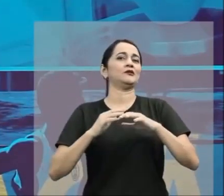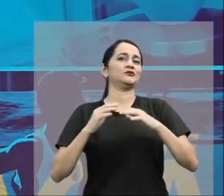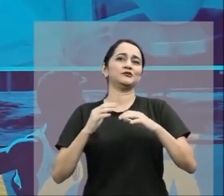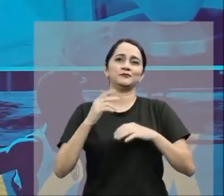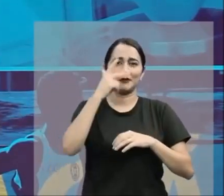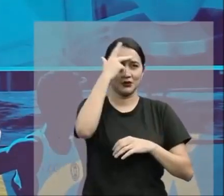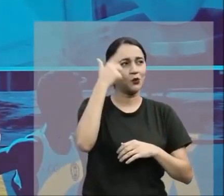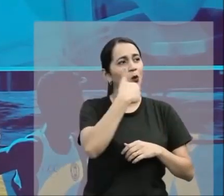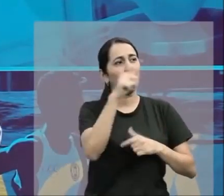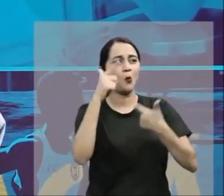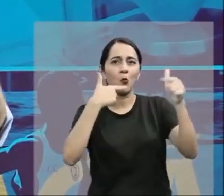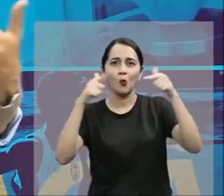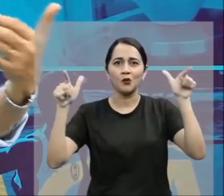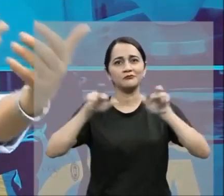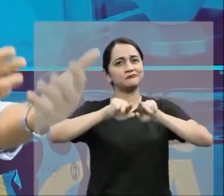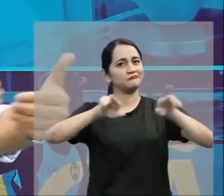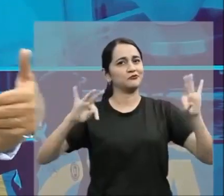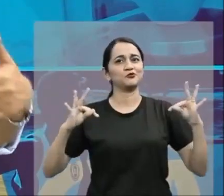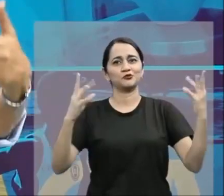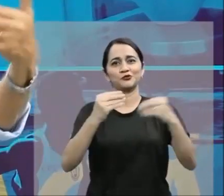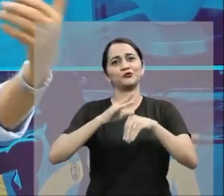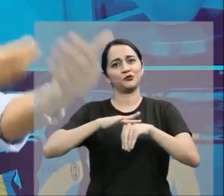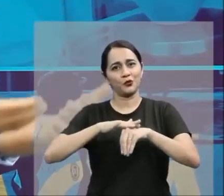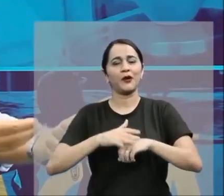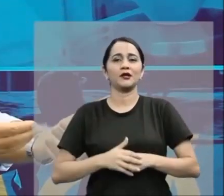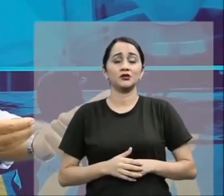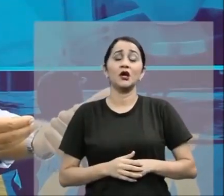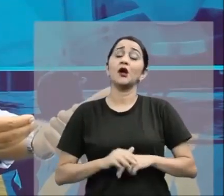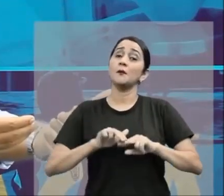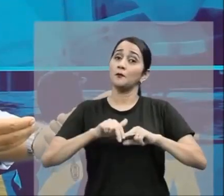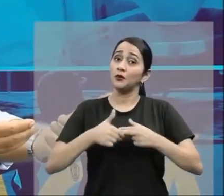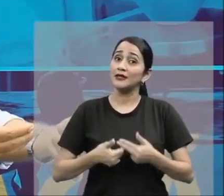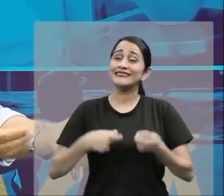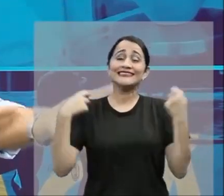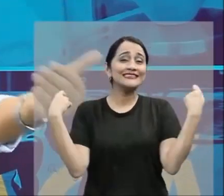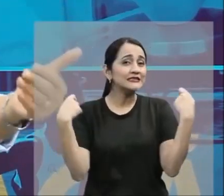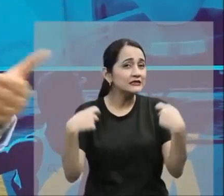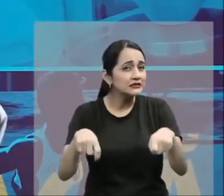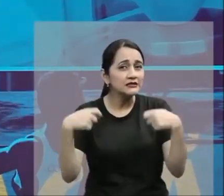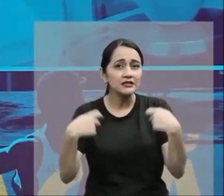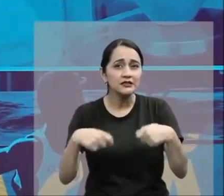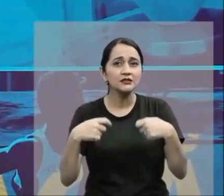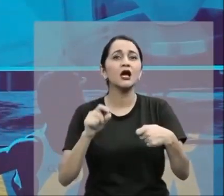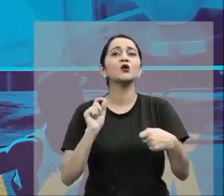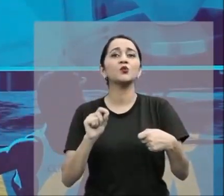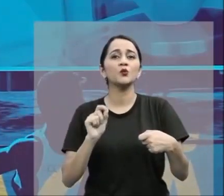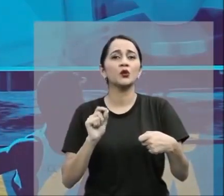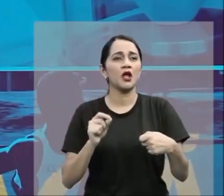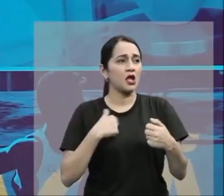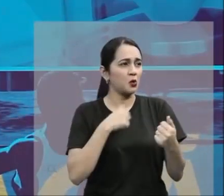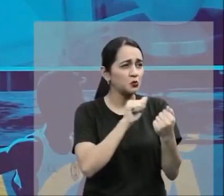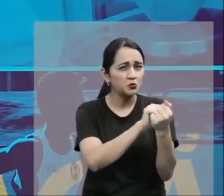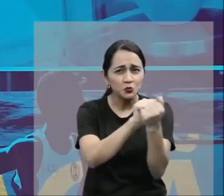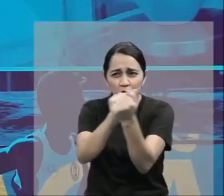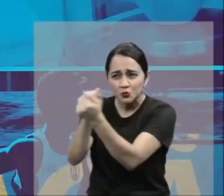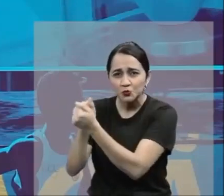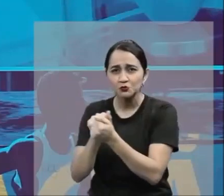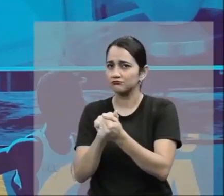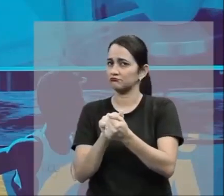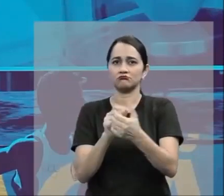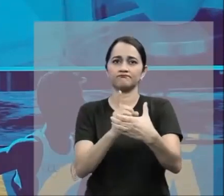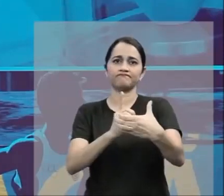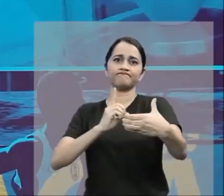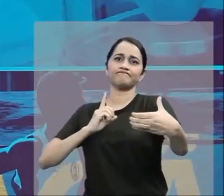processo infeccioso em terceiros, em outra pessoa. Então, daí a necessidade,